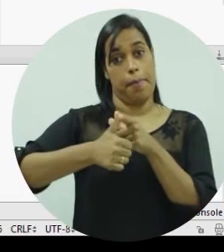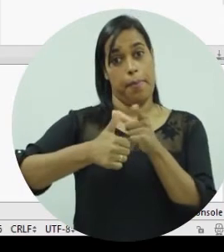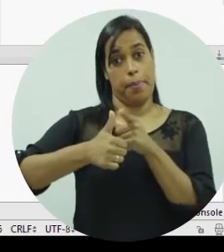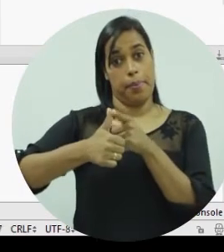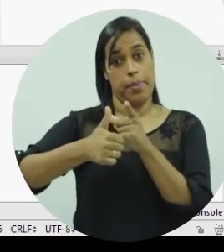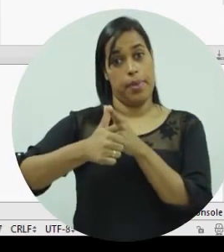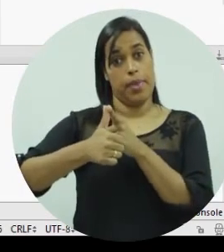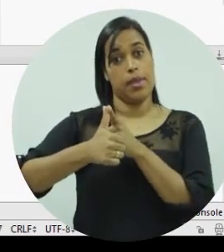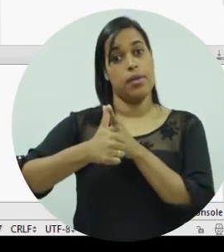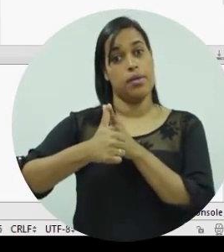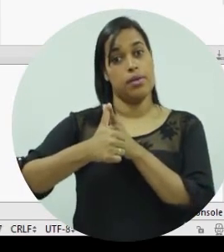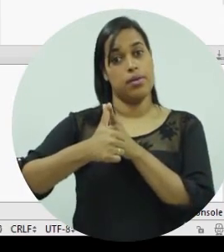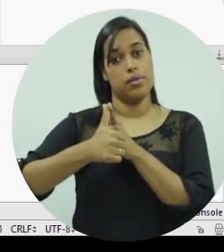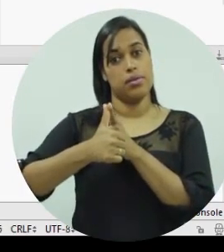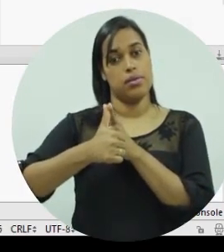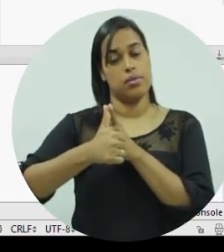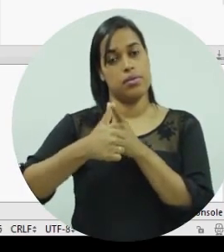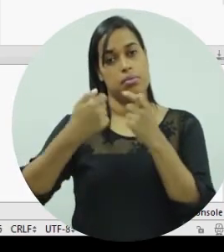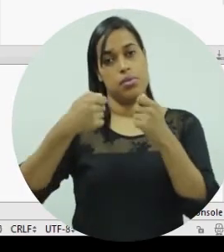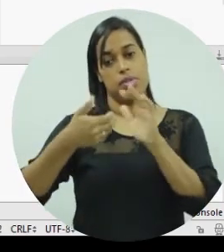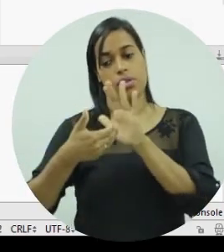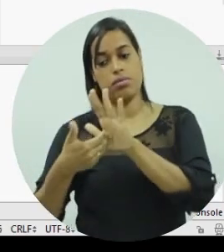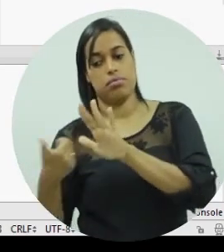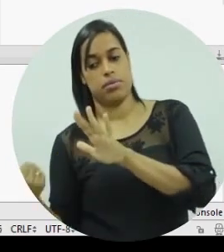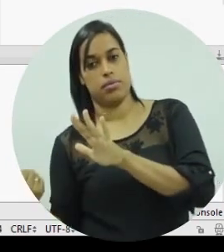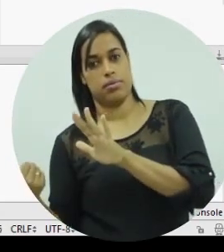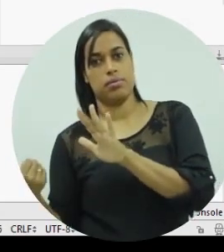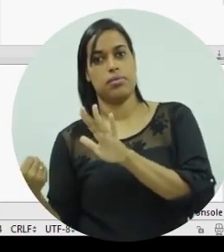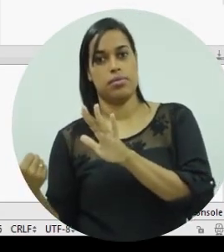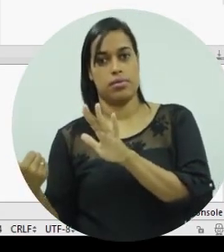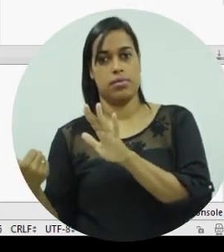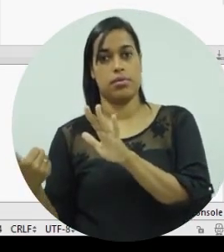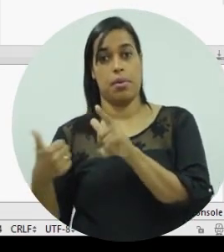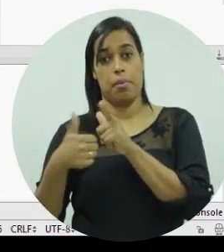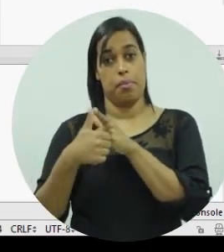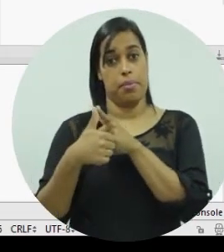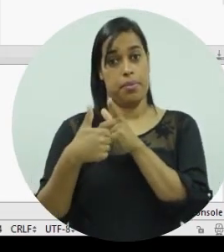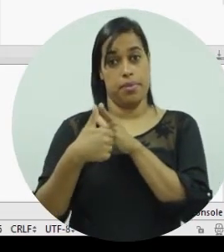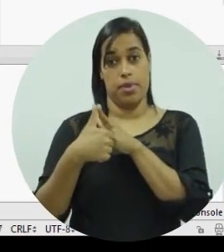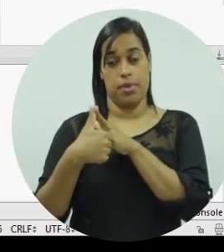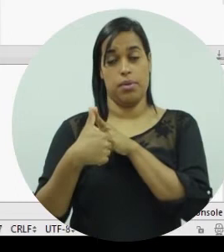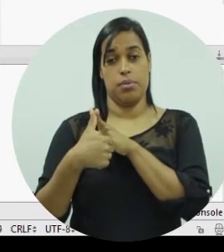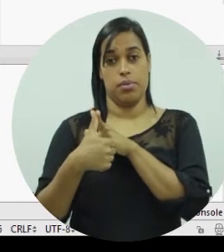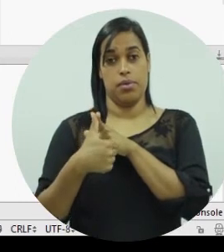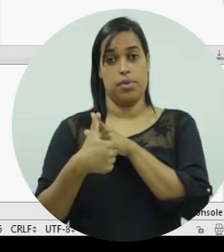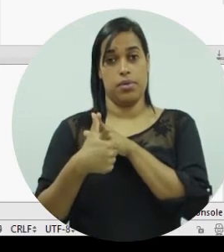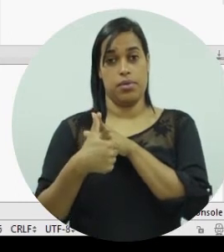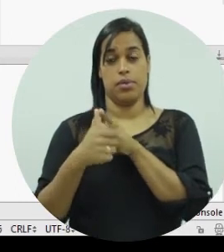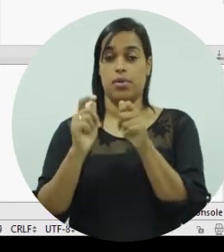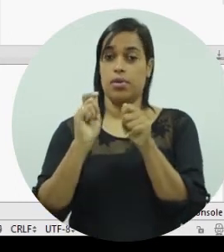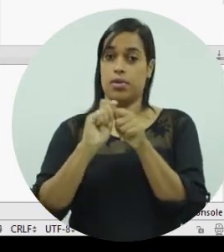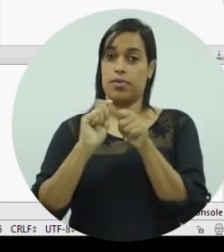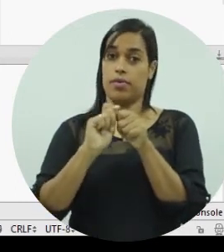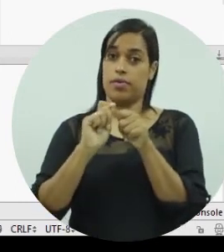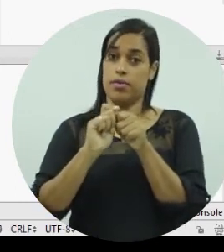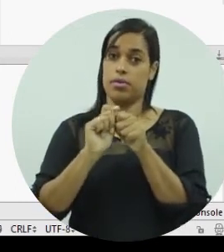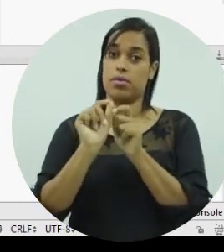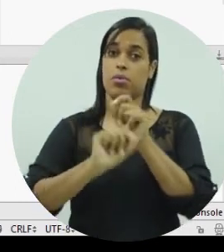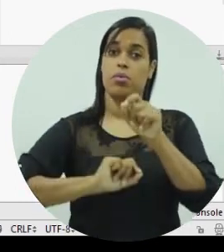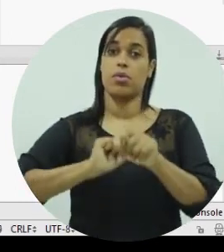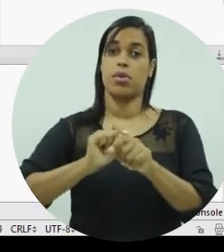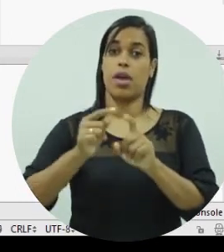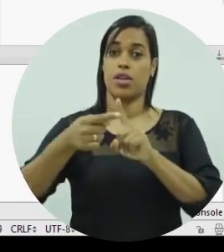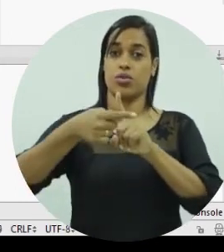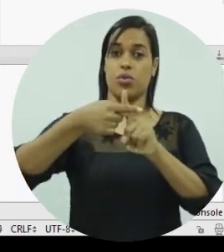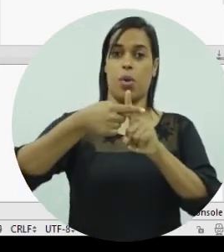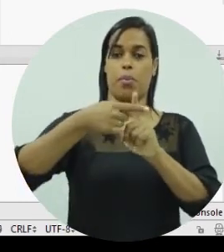ocorrem, deixa eu dar uma separadinha aqui. Primeiro, ele vai fazer a soma